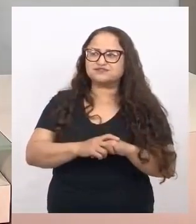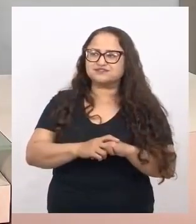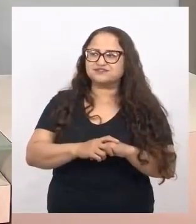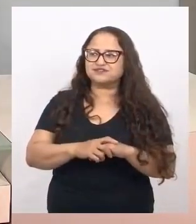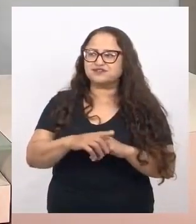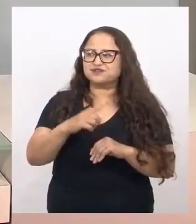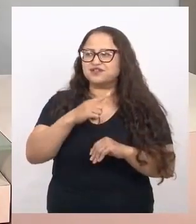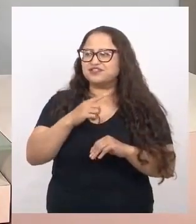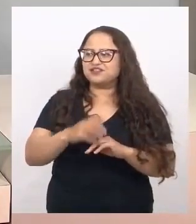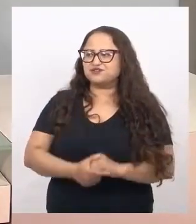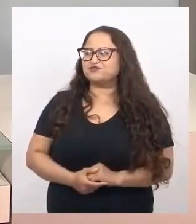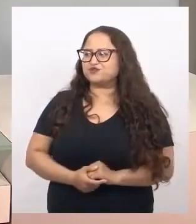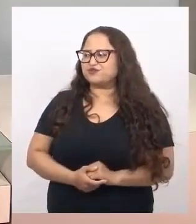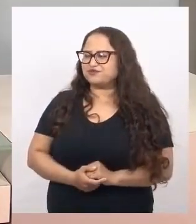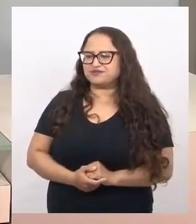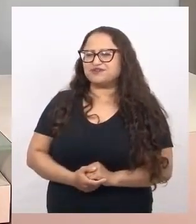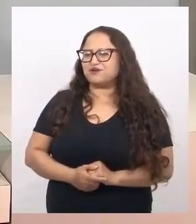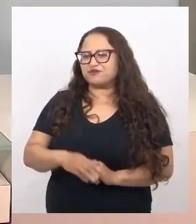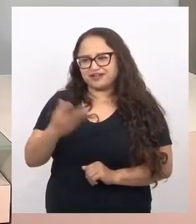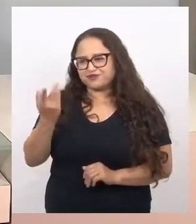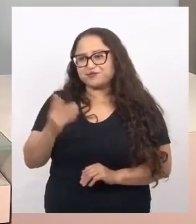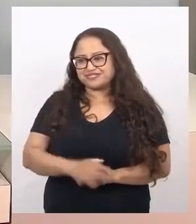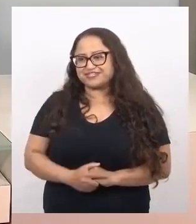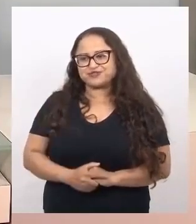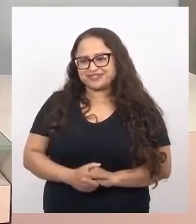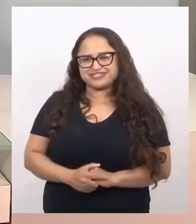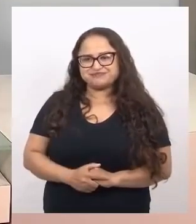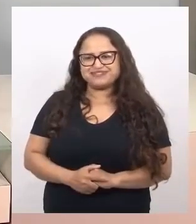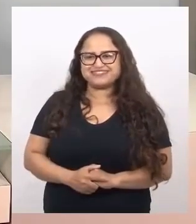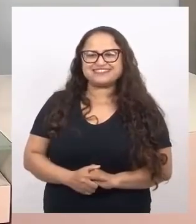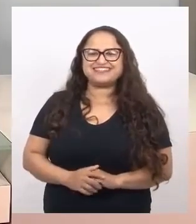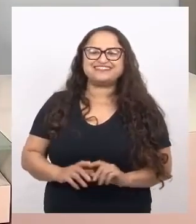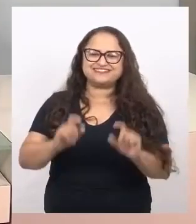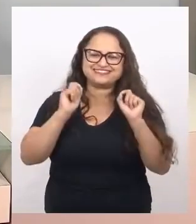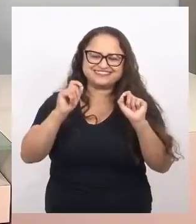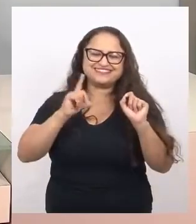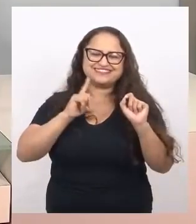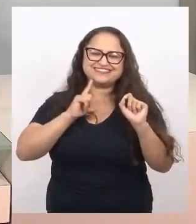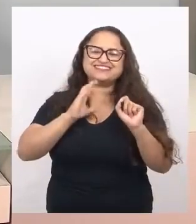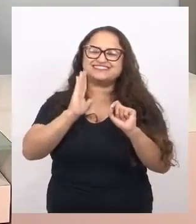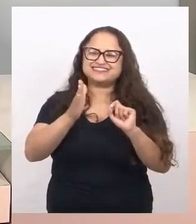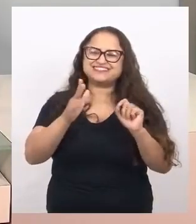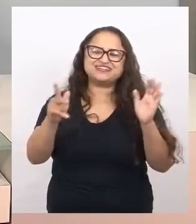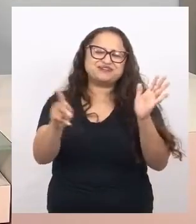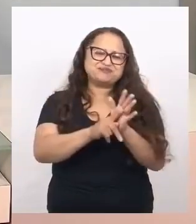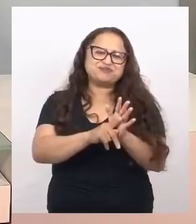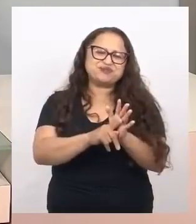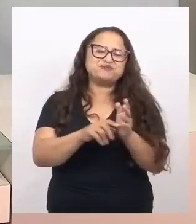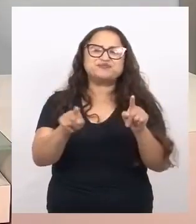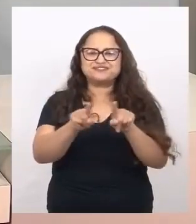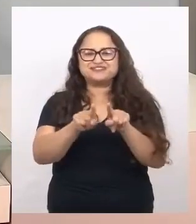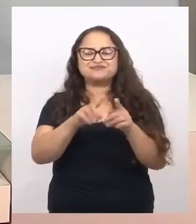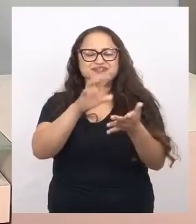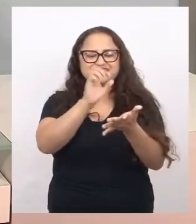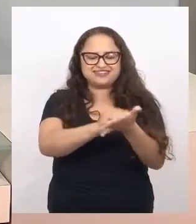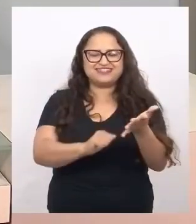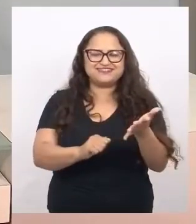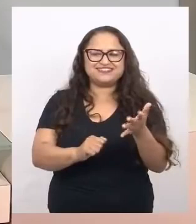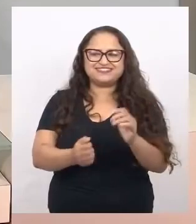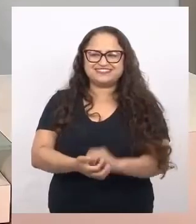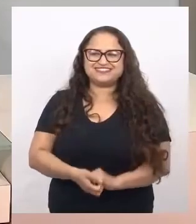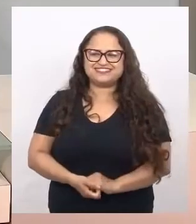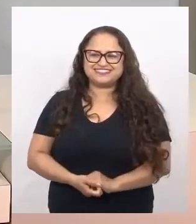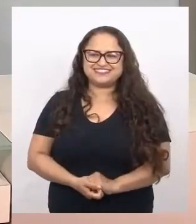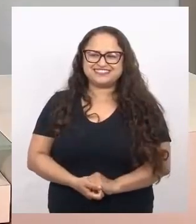médio. Ela está animada com o desafio. Ela viu quantos alunos estão engajados e mesmo na matrícula ficaram interessados na questão